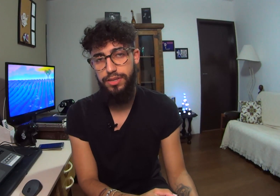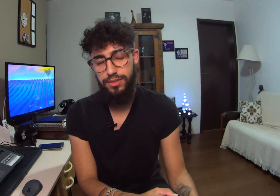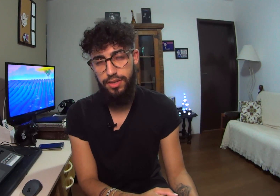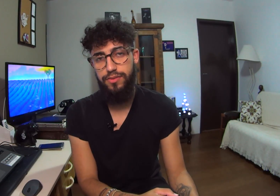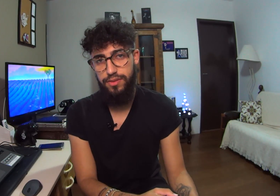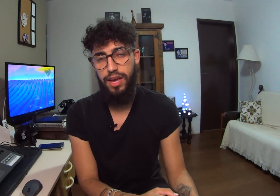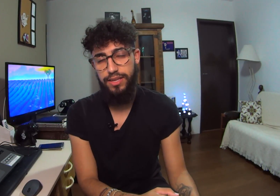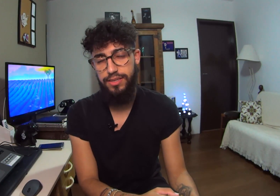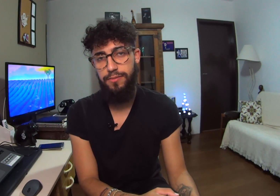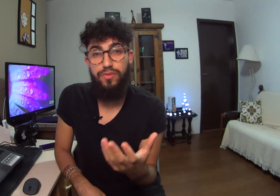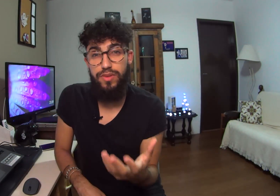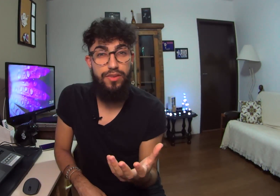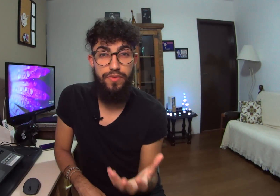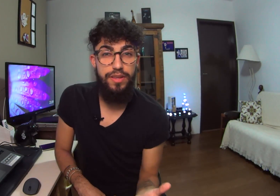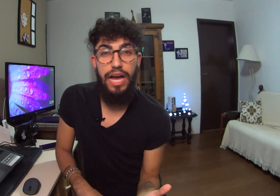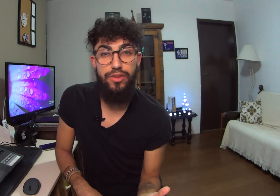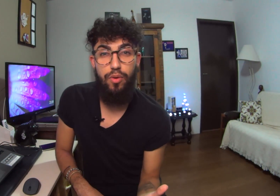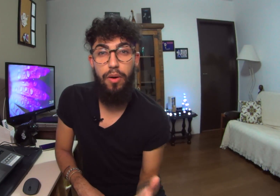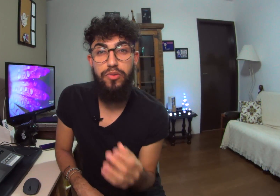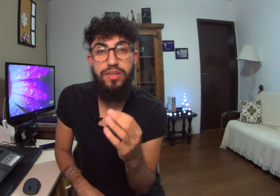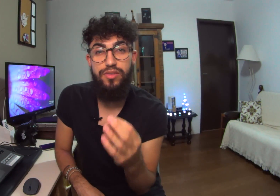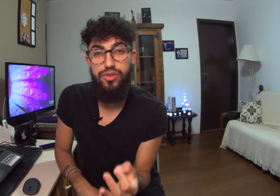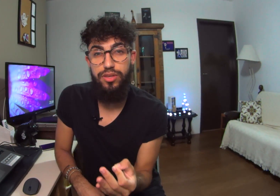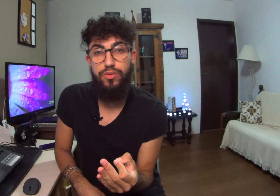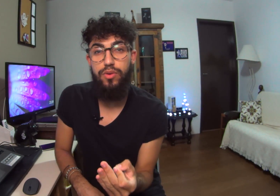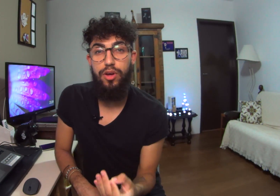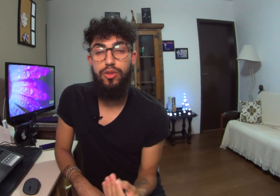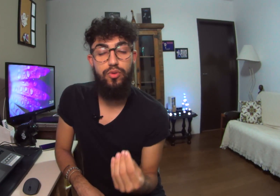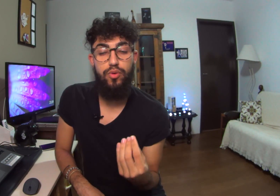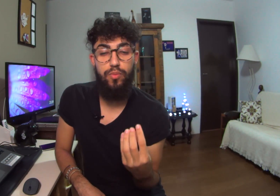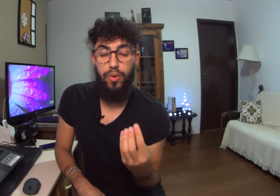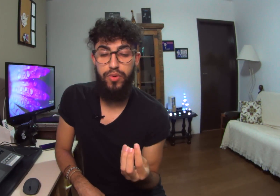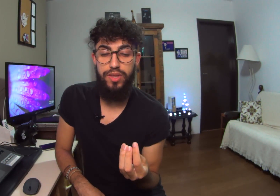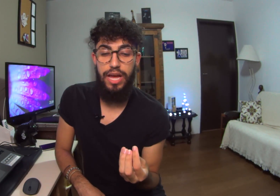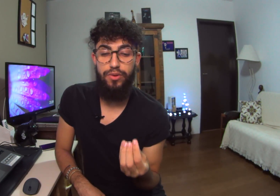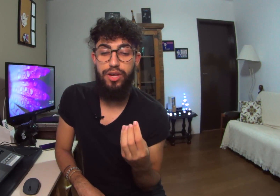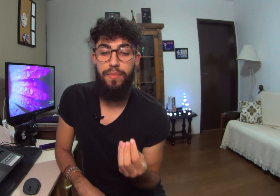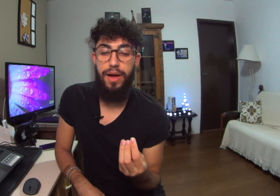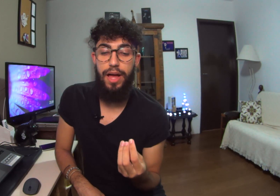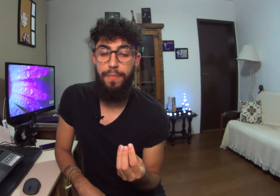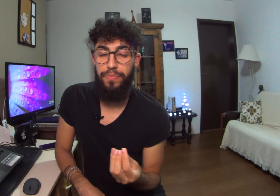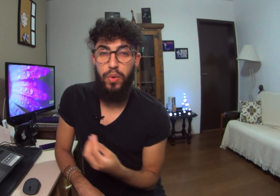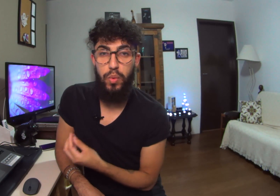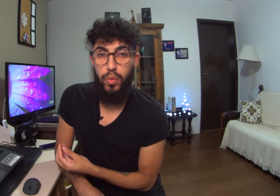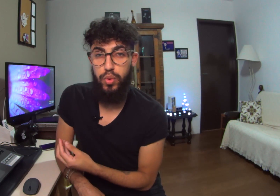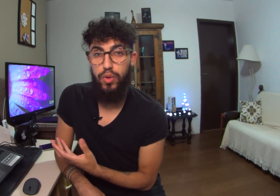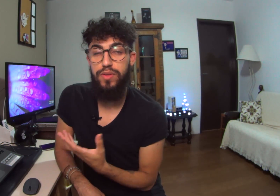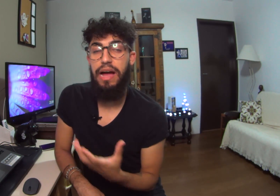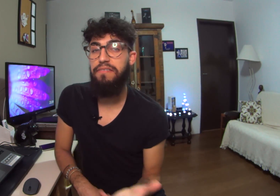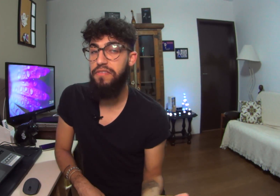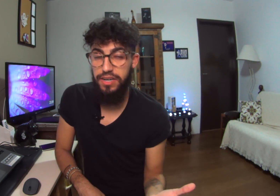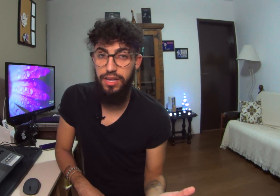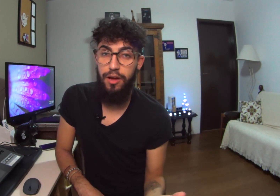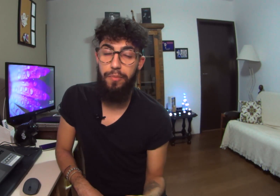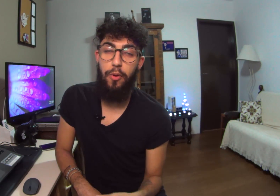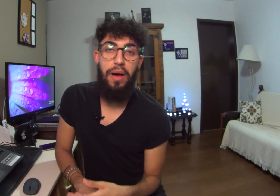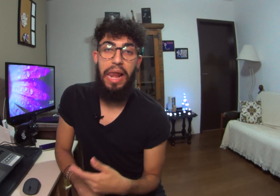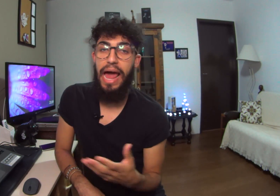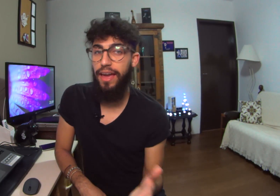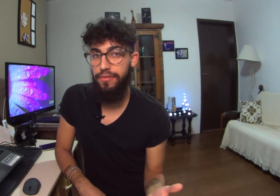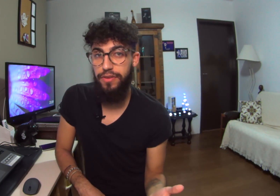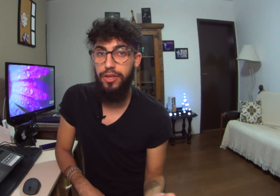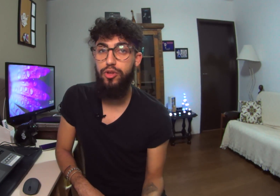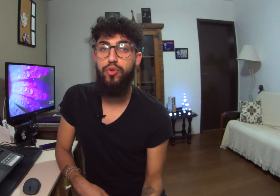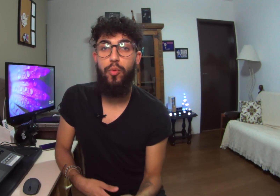continua cuidando das redes sociais. Eu não sei de verdade qual é o sentido do Bolsonaro chamar o dono da Havan para